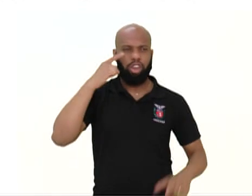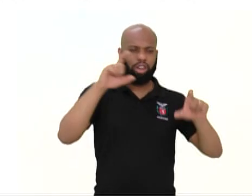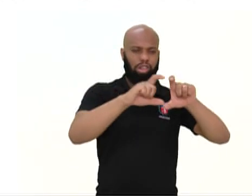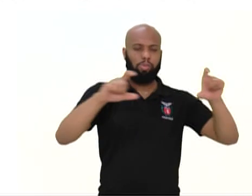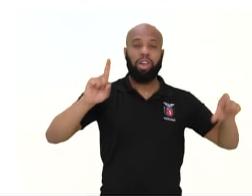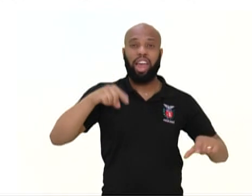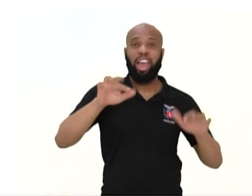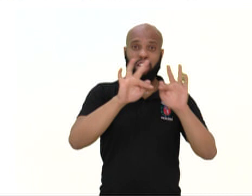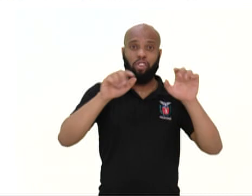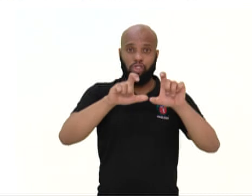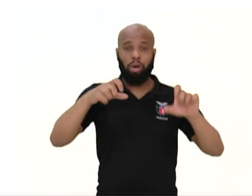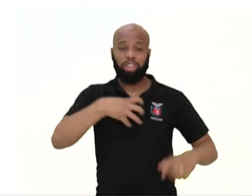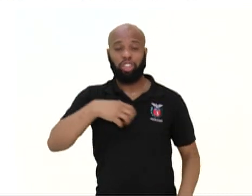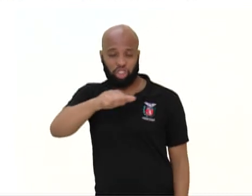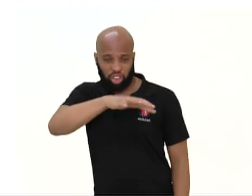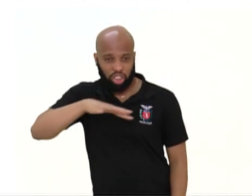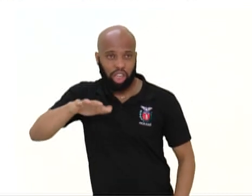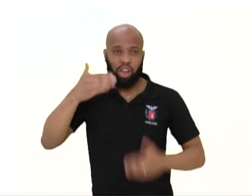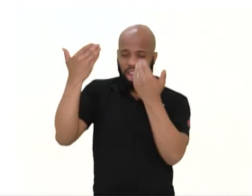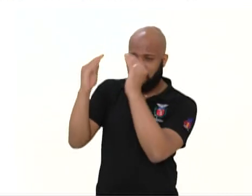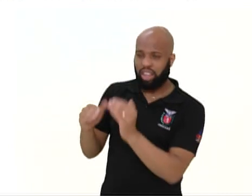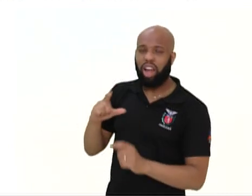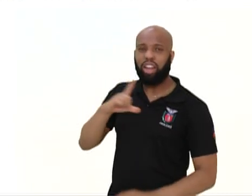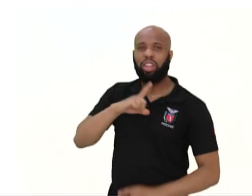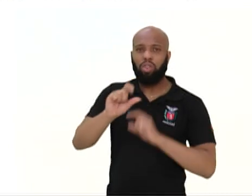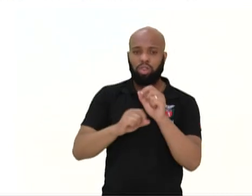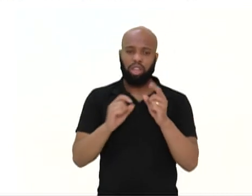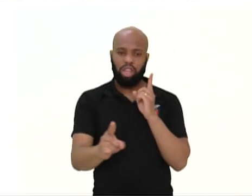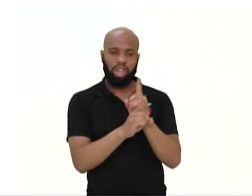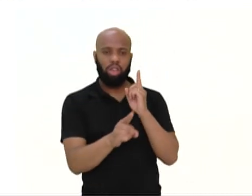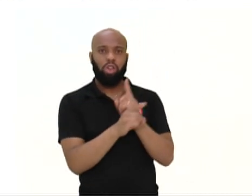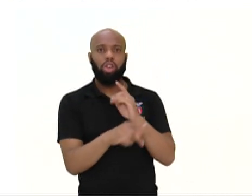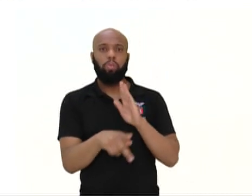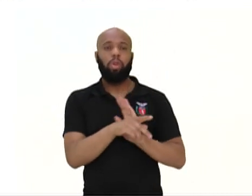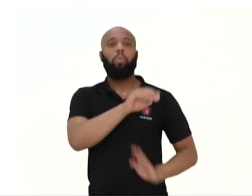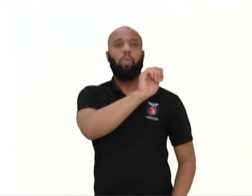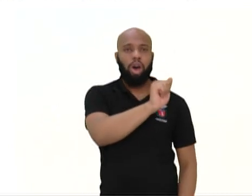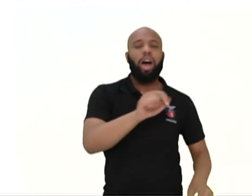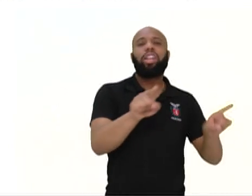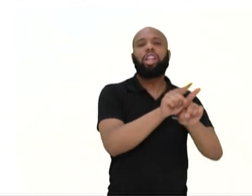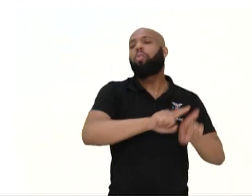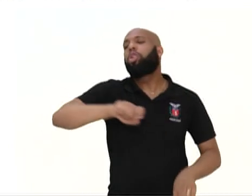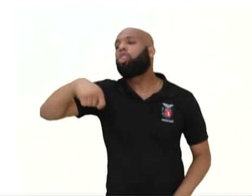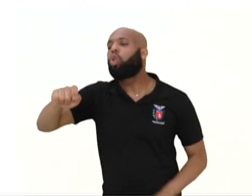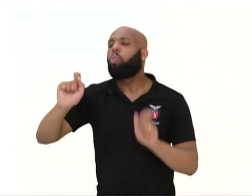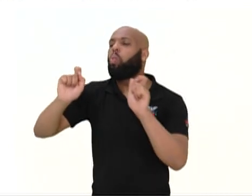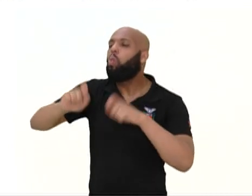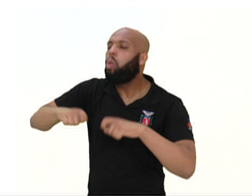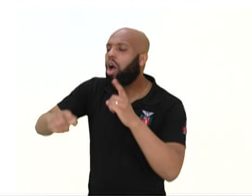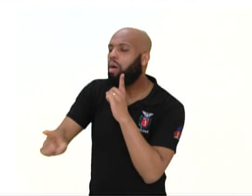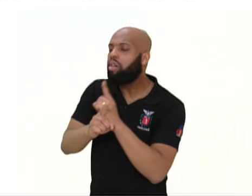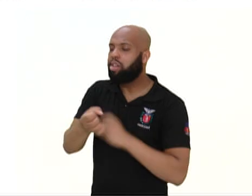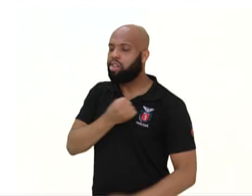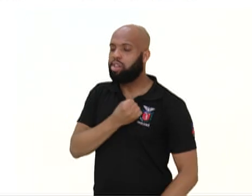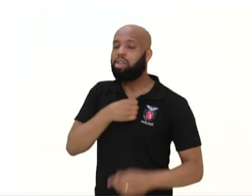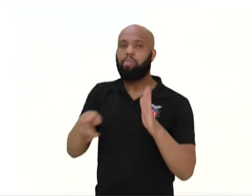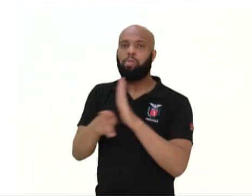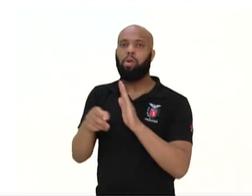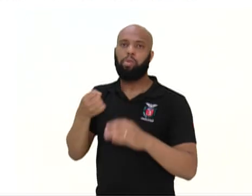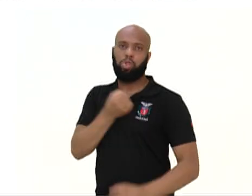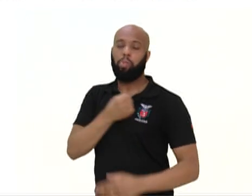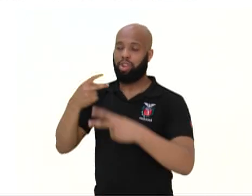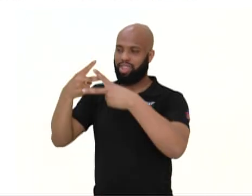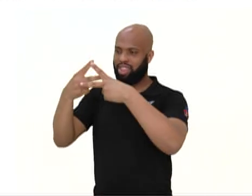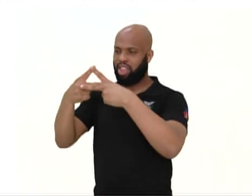c, a seguir faça uma análise sobre os possíveis valores do coeficiente A e sobre os possíveis valores de delta,